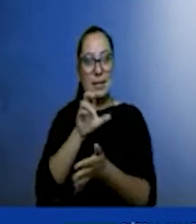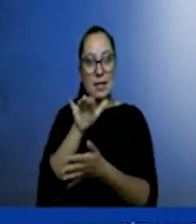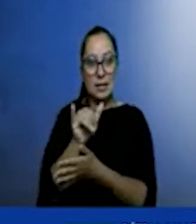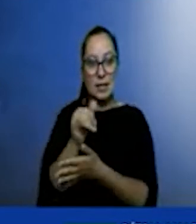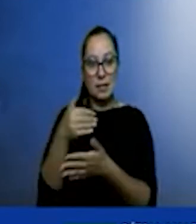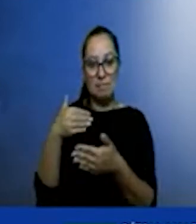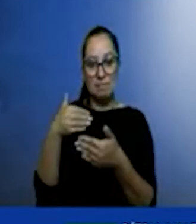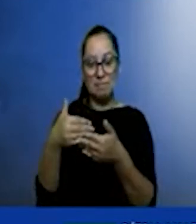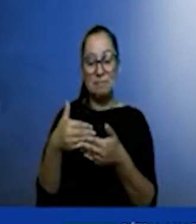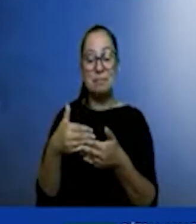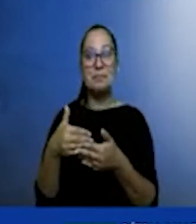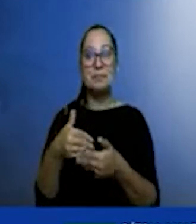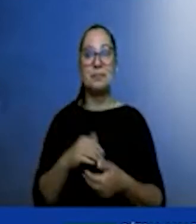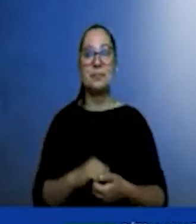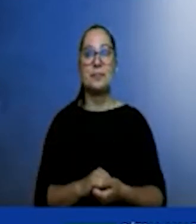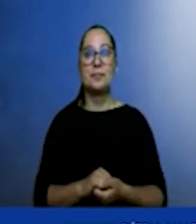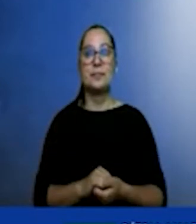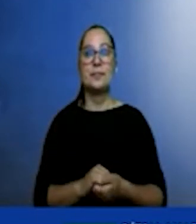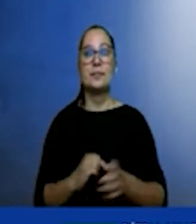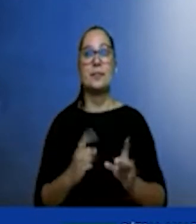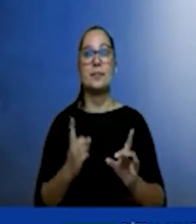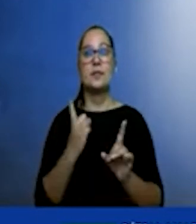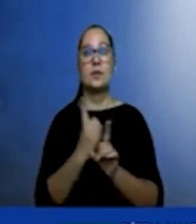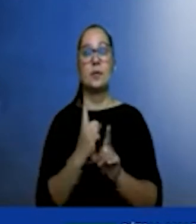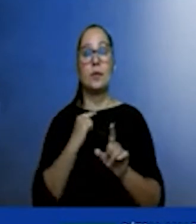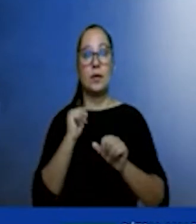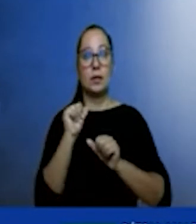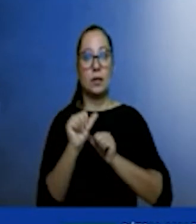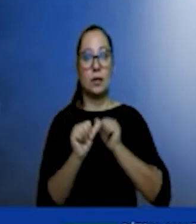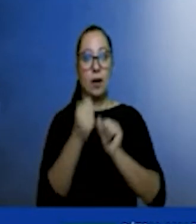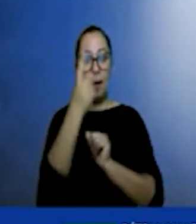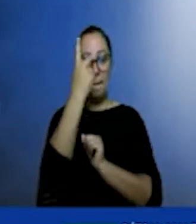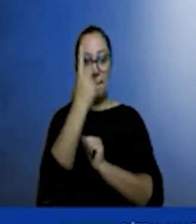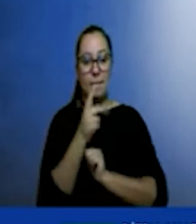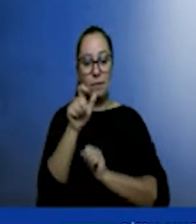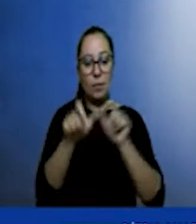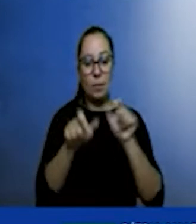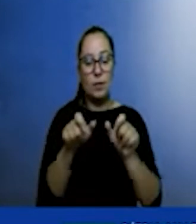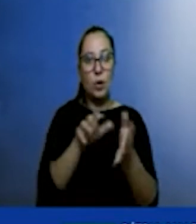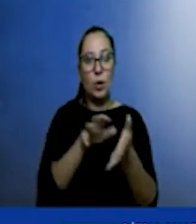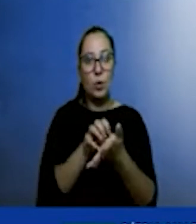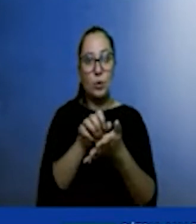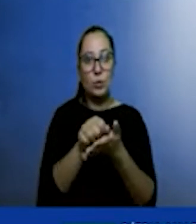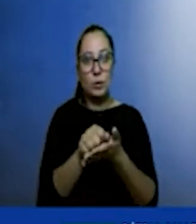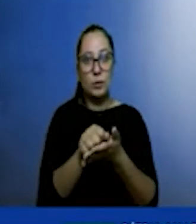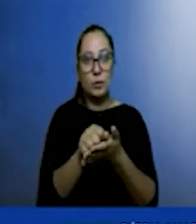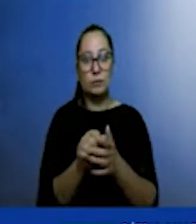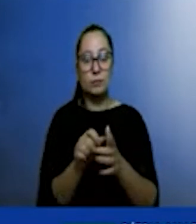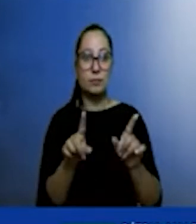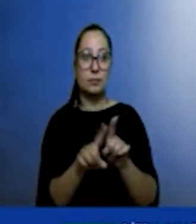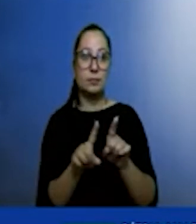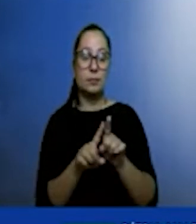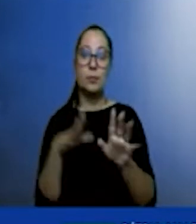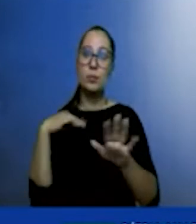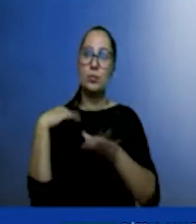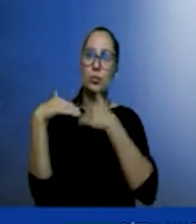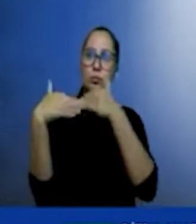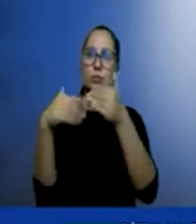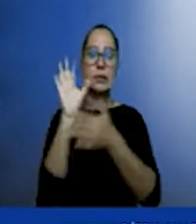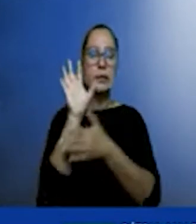ela identificou uma alteração do perfil do consumidor, né, inclusive evoluindo na tomada de